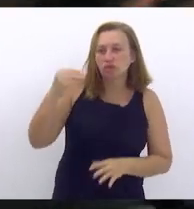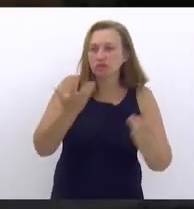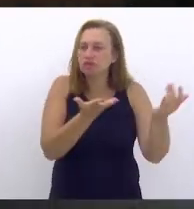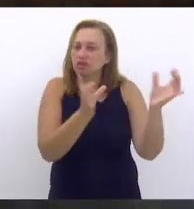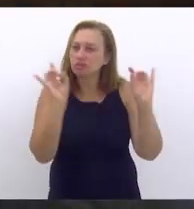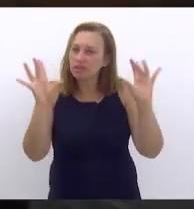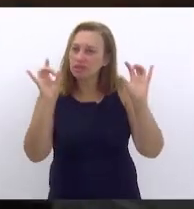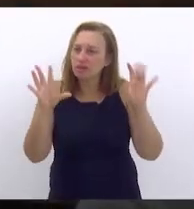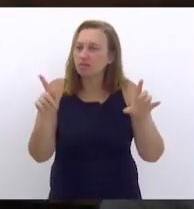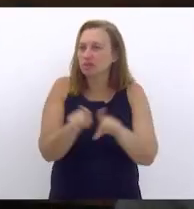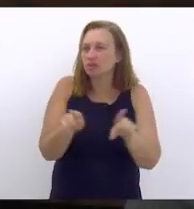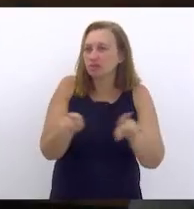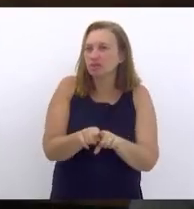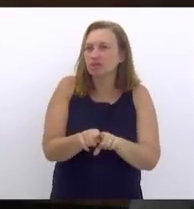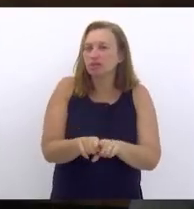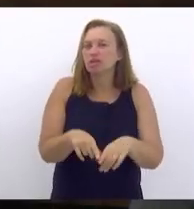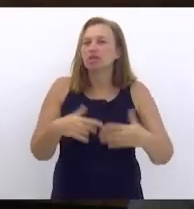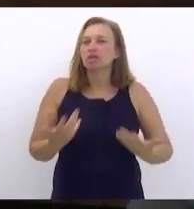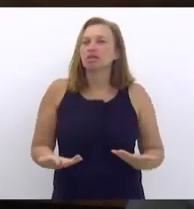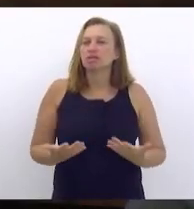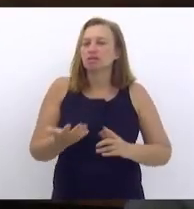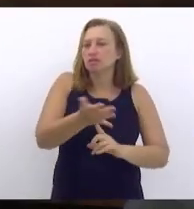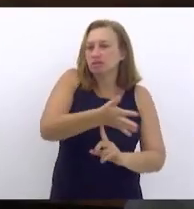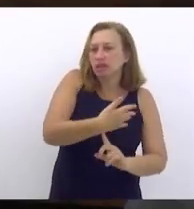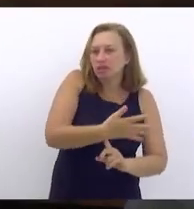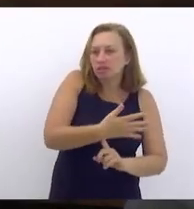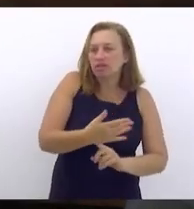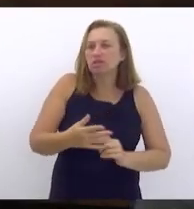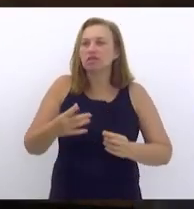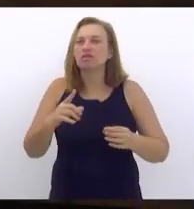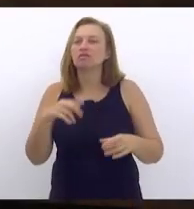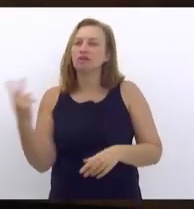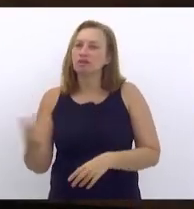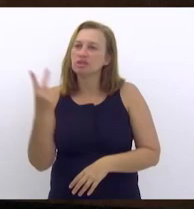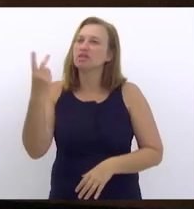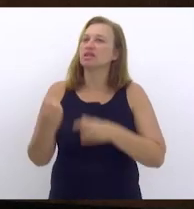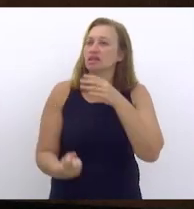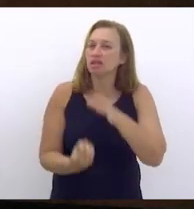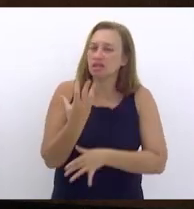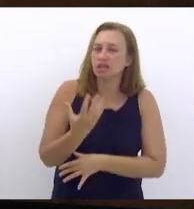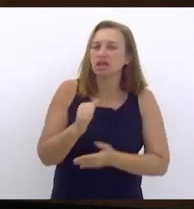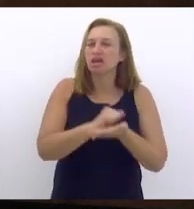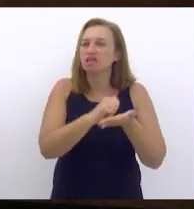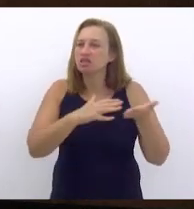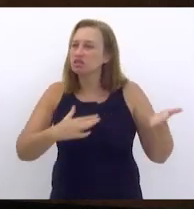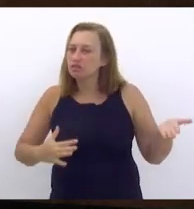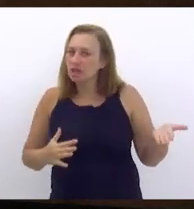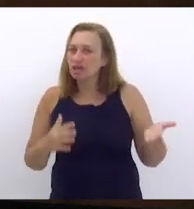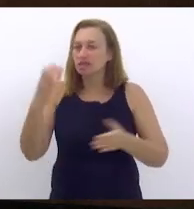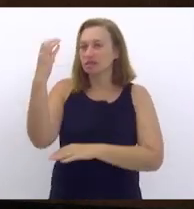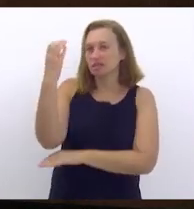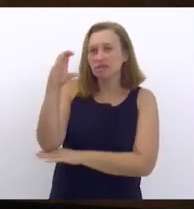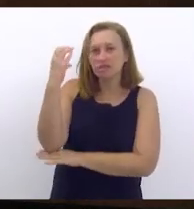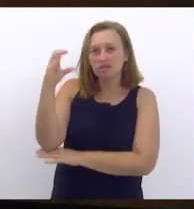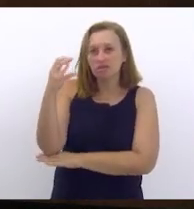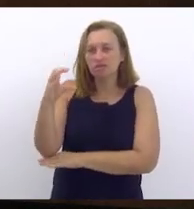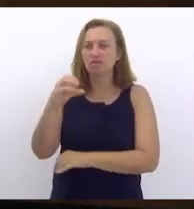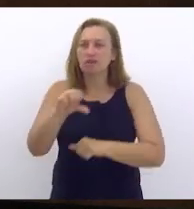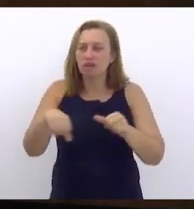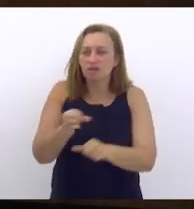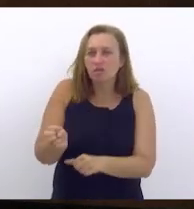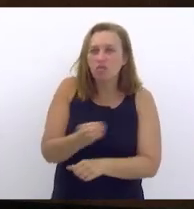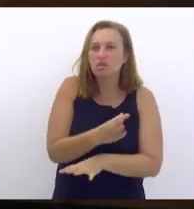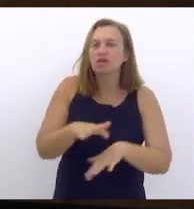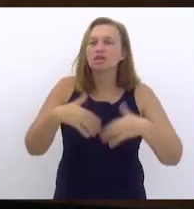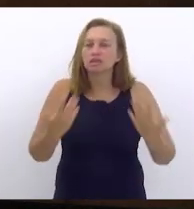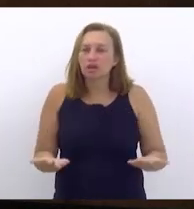de atividade com ciência e tecnologia, valorizando a criatividade, a atividade científica e a inovação.